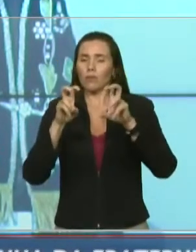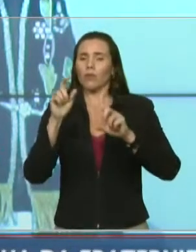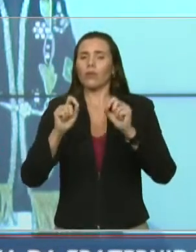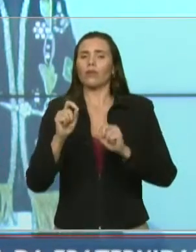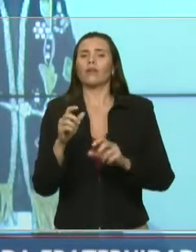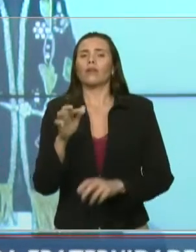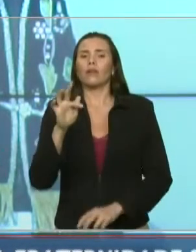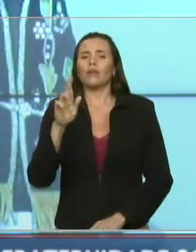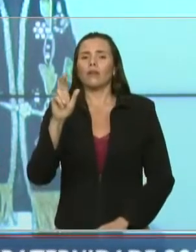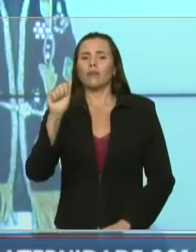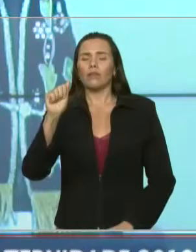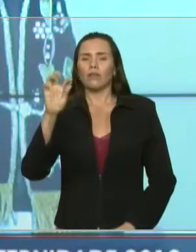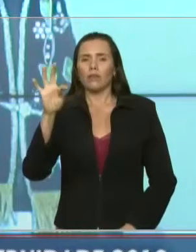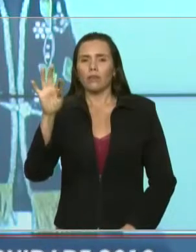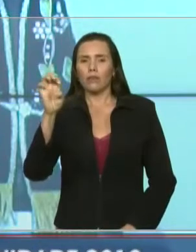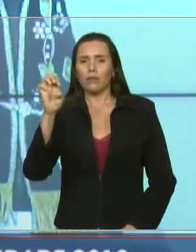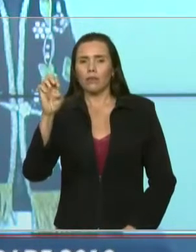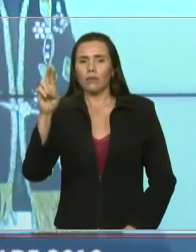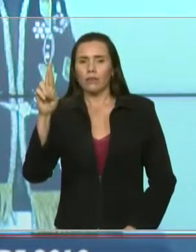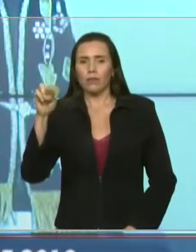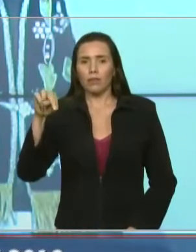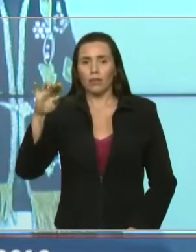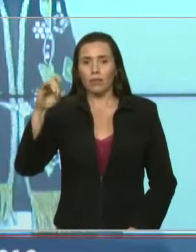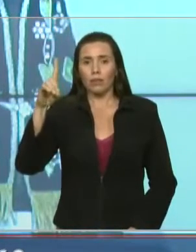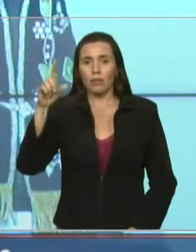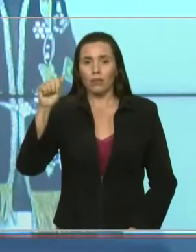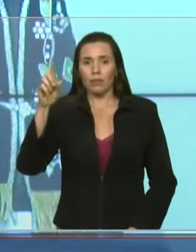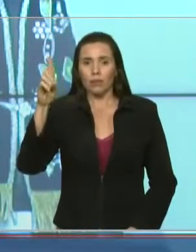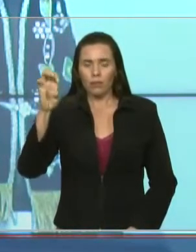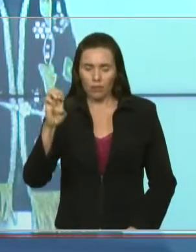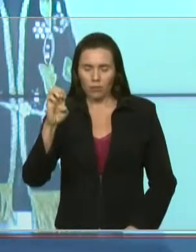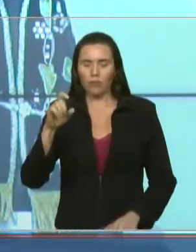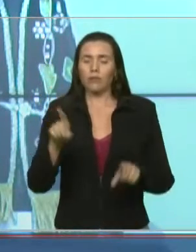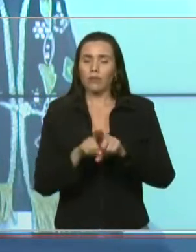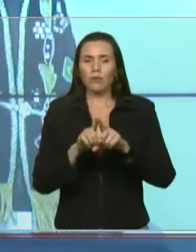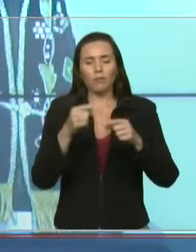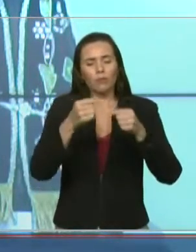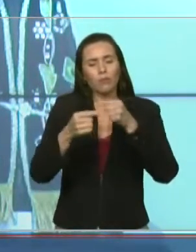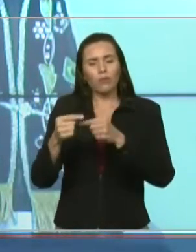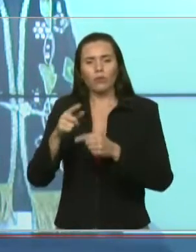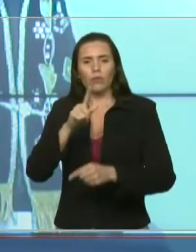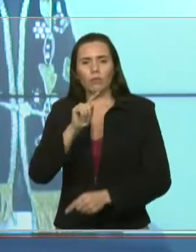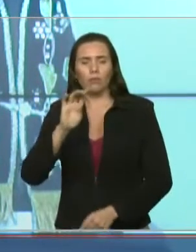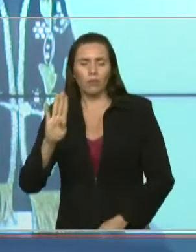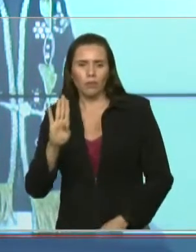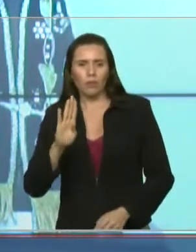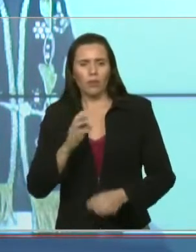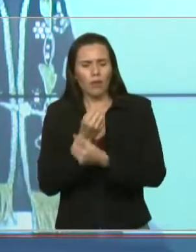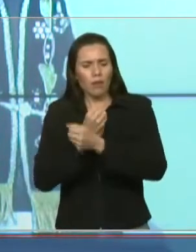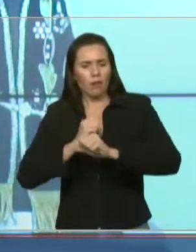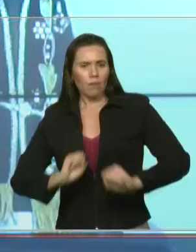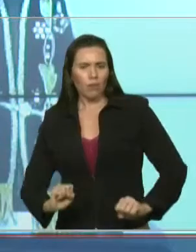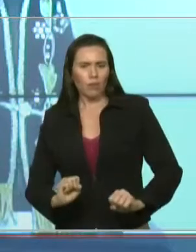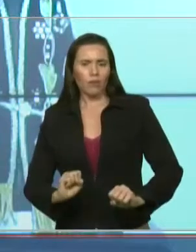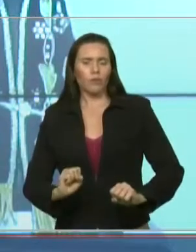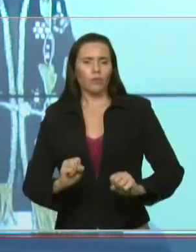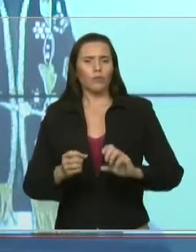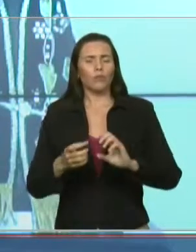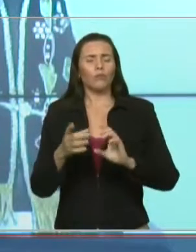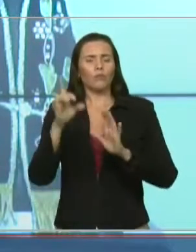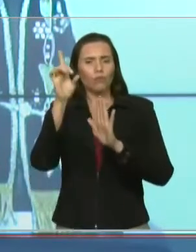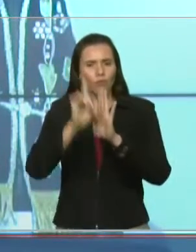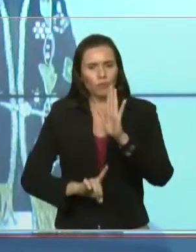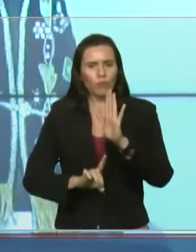e Políticas Públicas, como lema, libertados pelo direito e pela justiça. Vamos